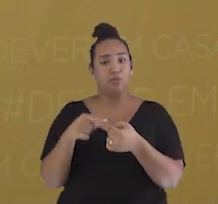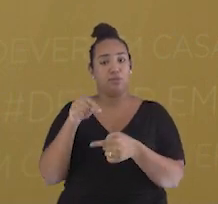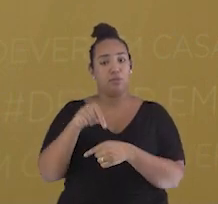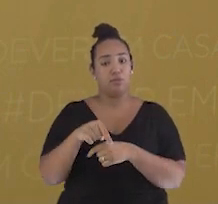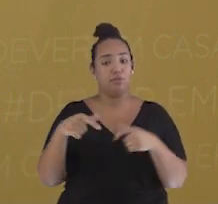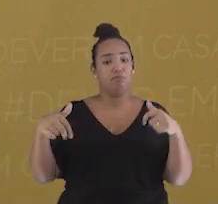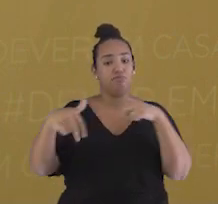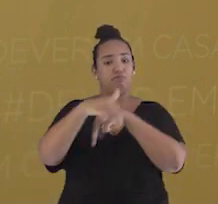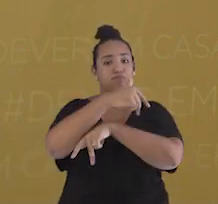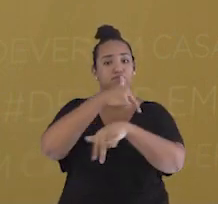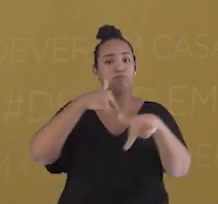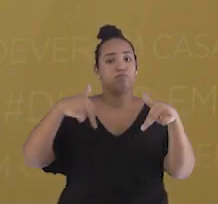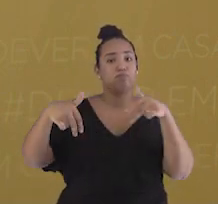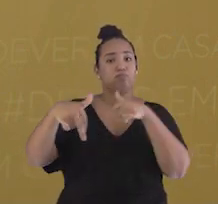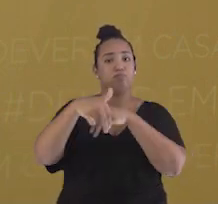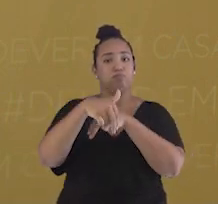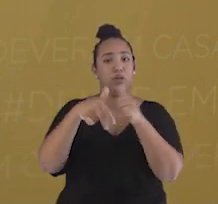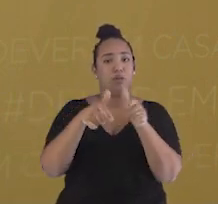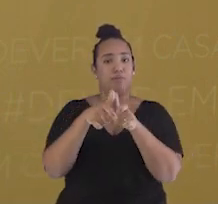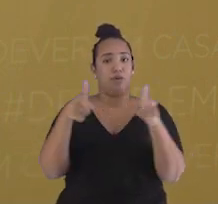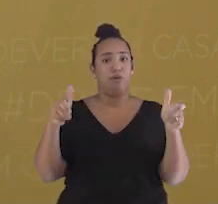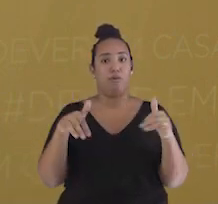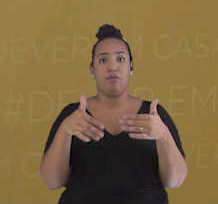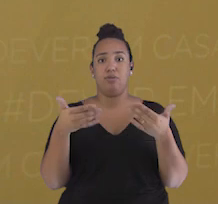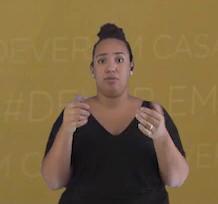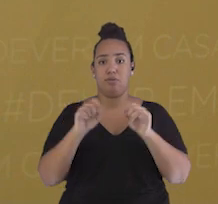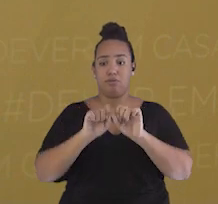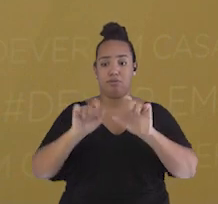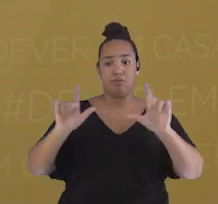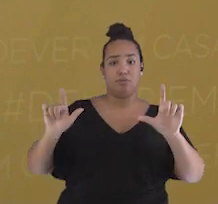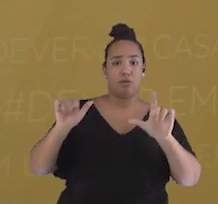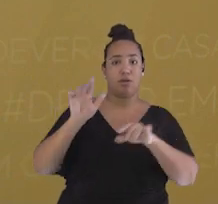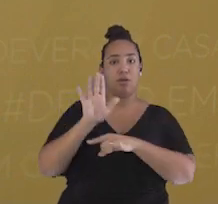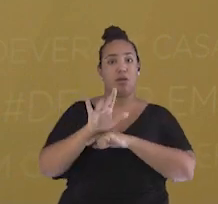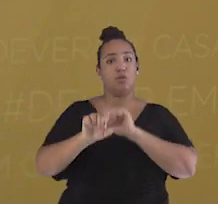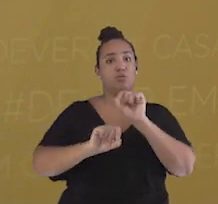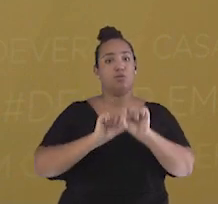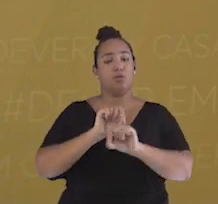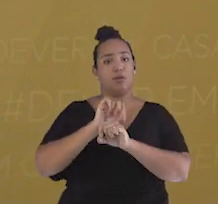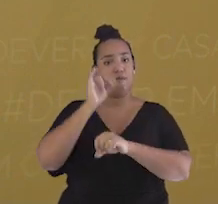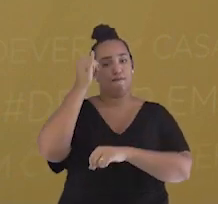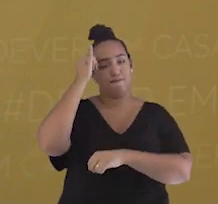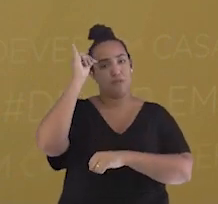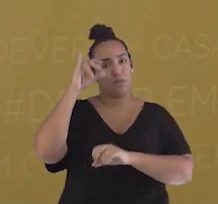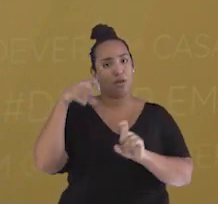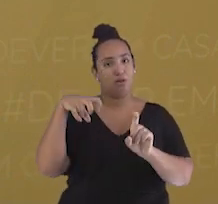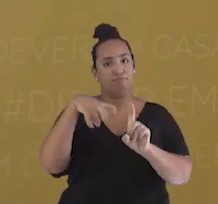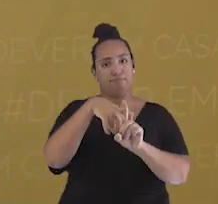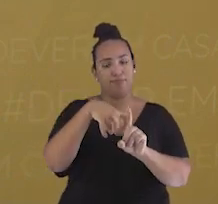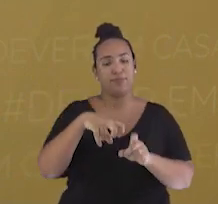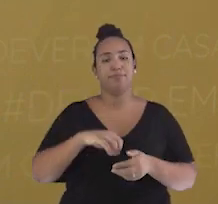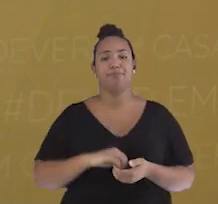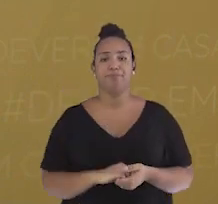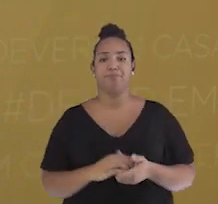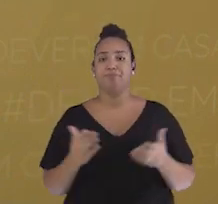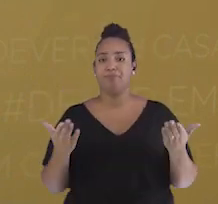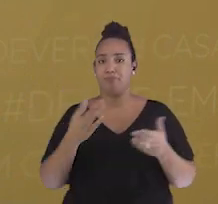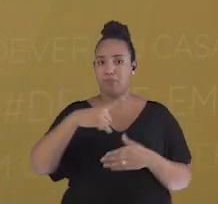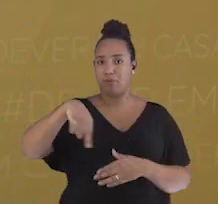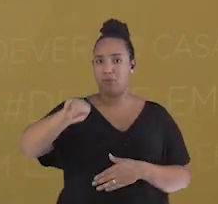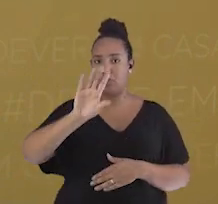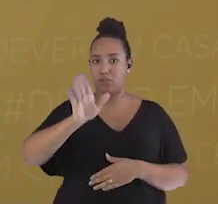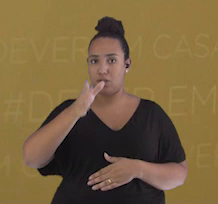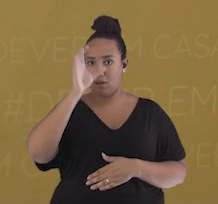viagem. Muitas vezes há placas indicando esta divisão. Nelas geralmente estão escritas perímetro